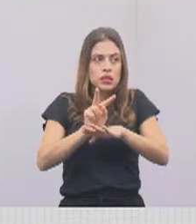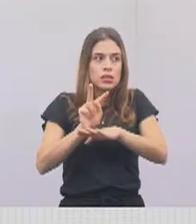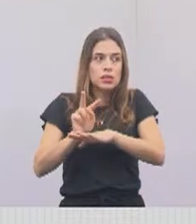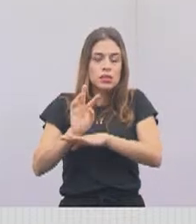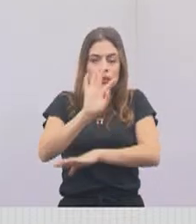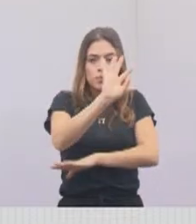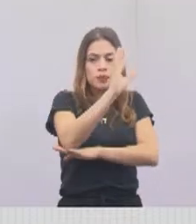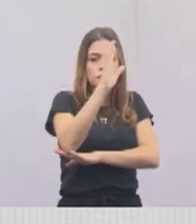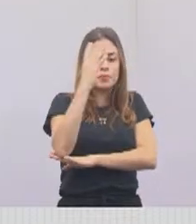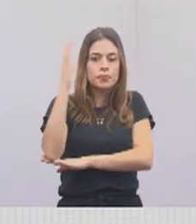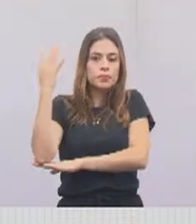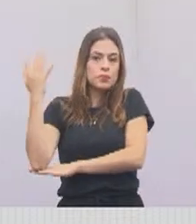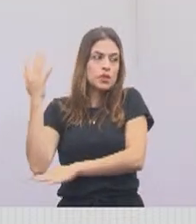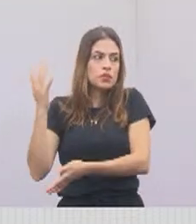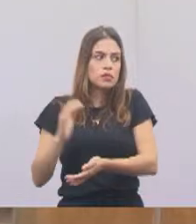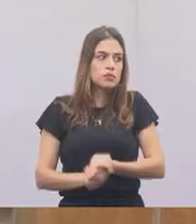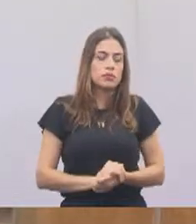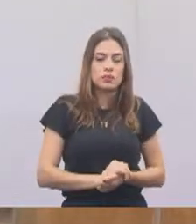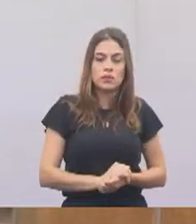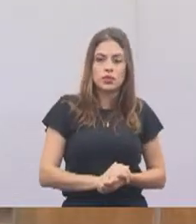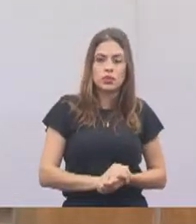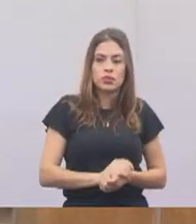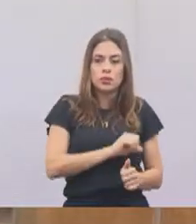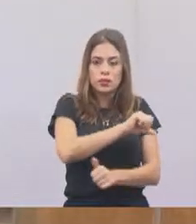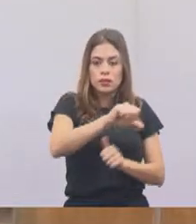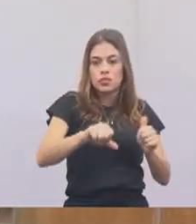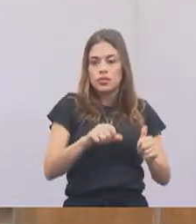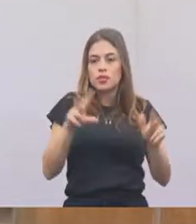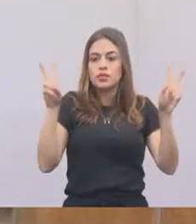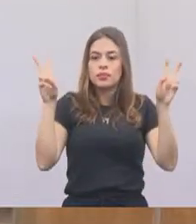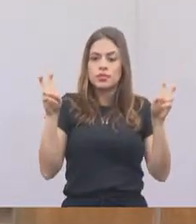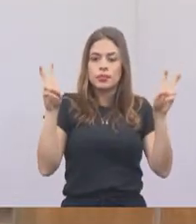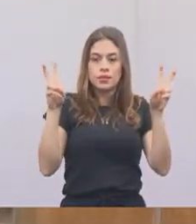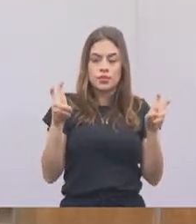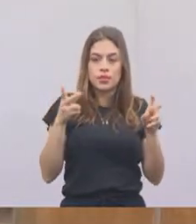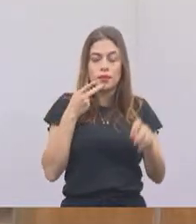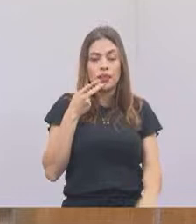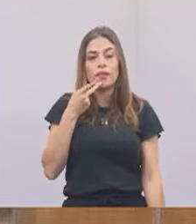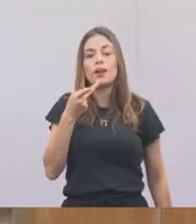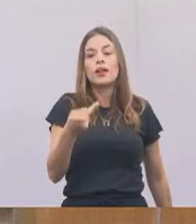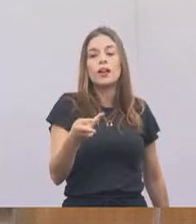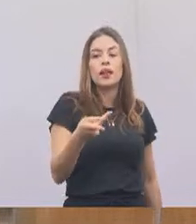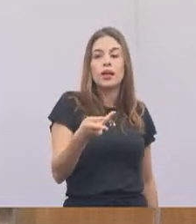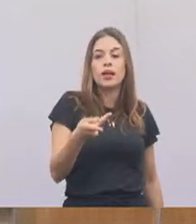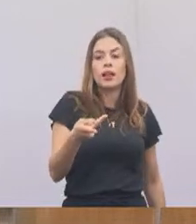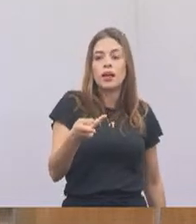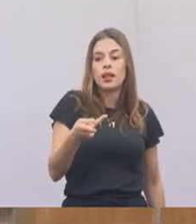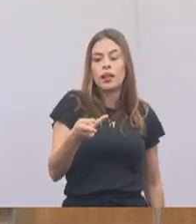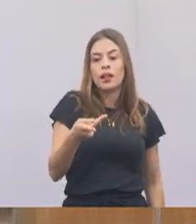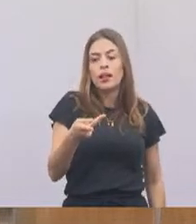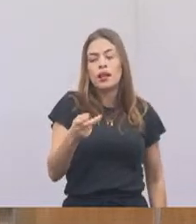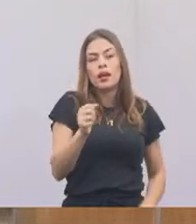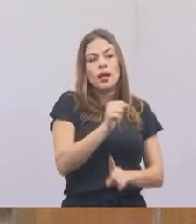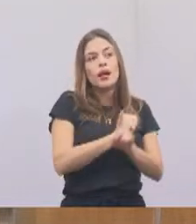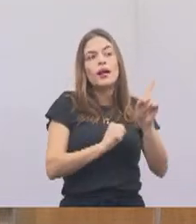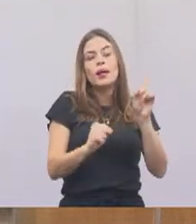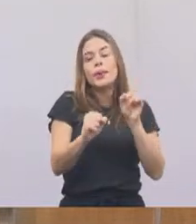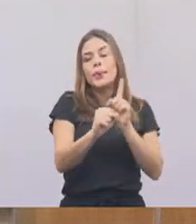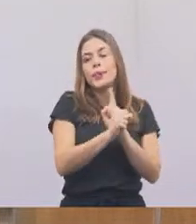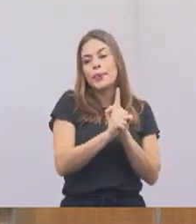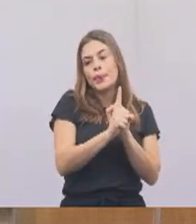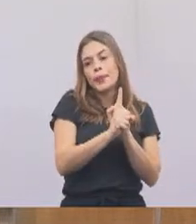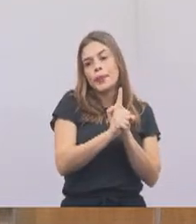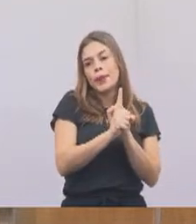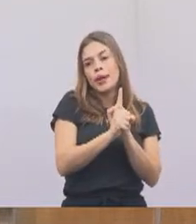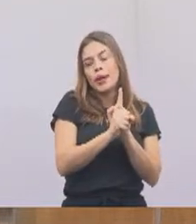ambiente. Mas mudando um pouquinho de tema, e eu quero aqui falar sobre assistência social, mas no